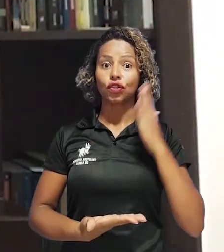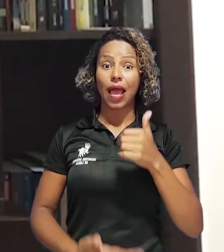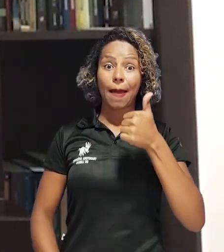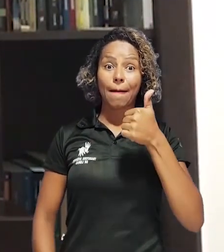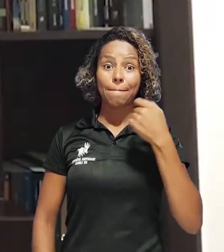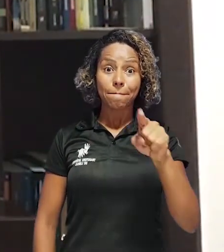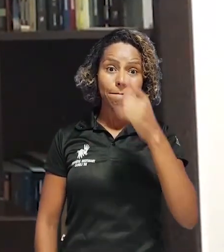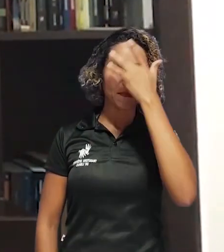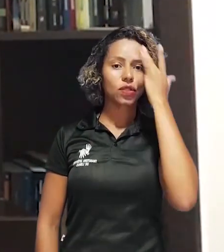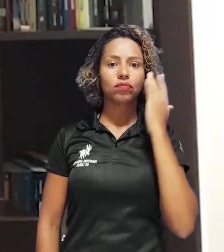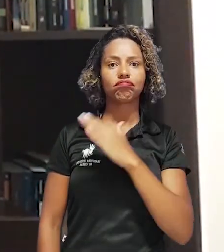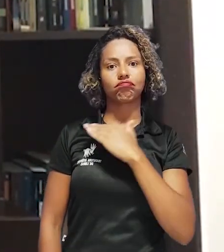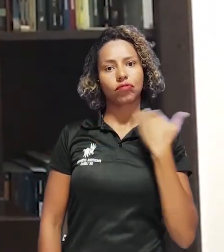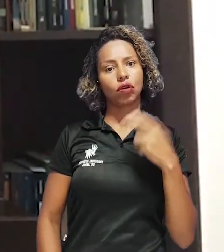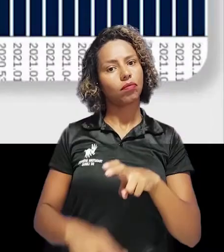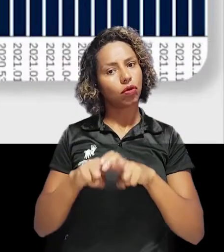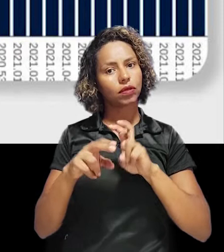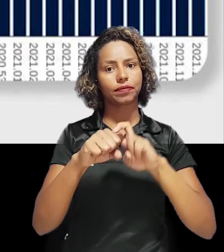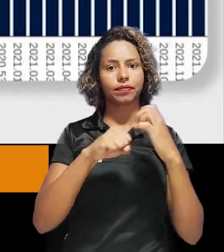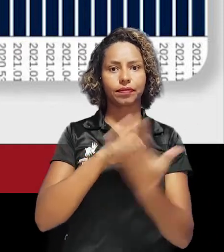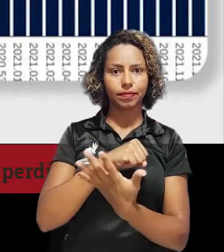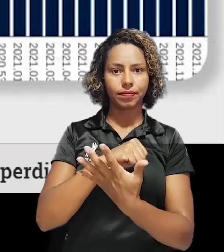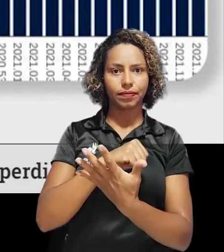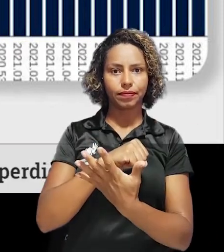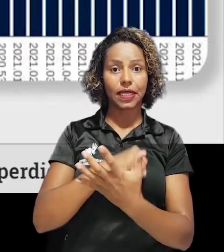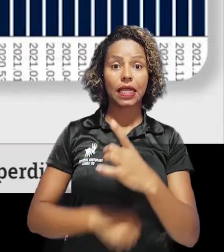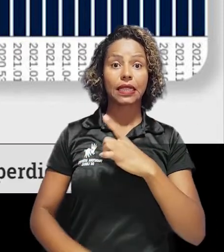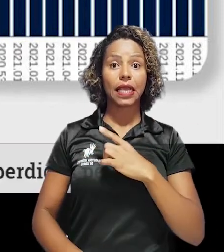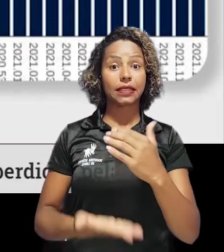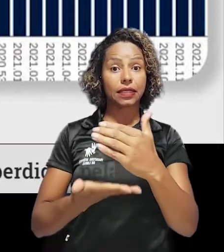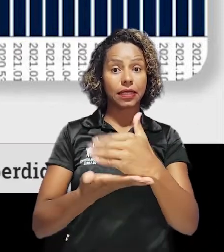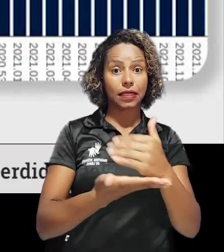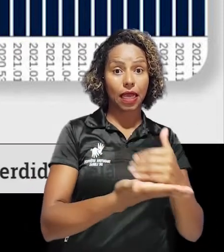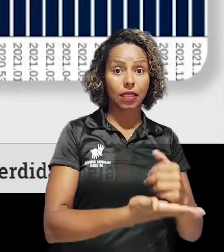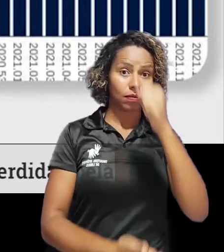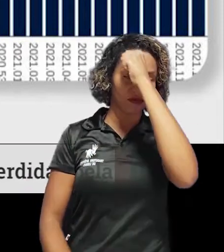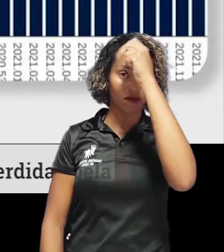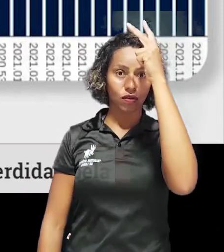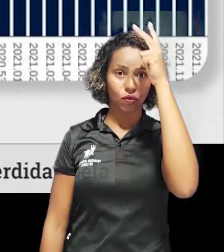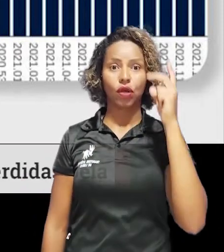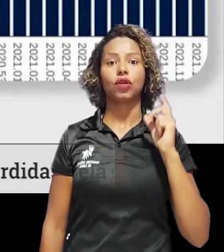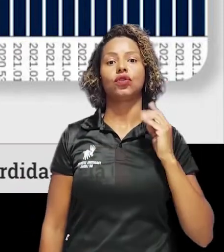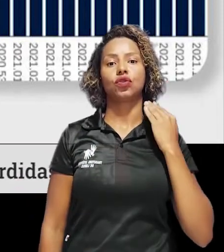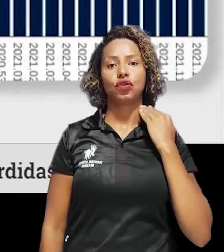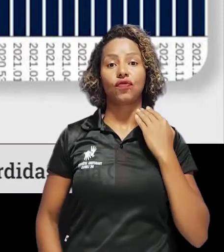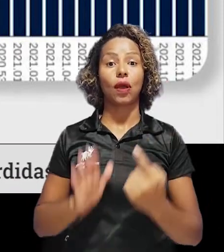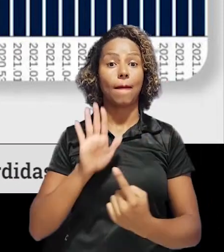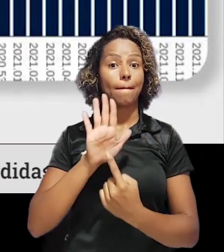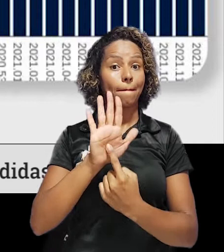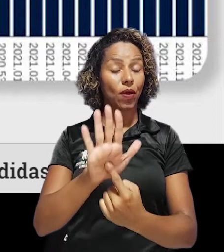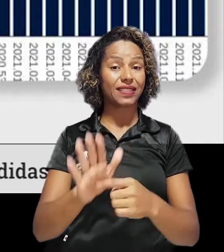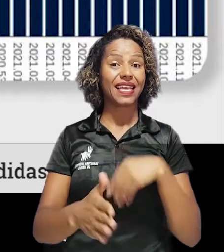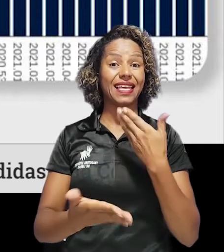a marca de mais de mil vidas perdidas pela doença o boletim mostra Aqui de acordo com a Prefeitura de Juiz de Fora até os 29